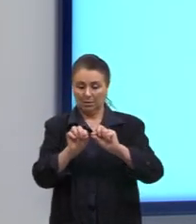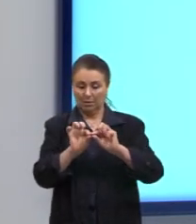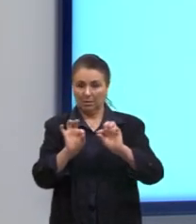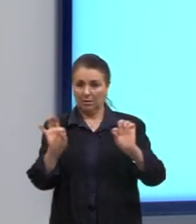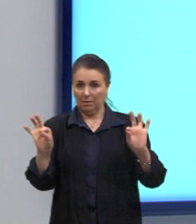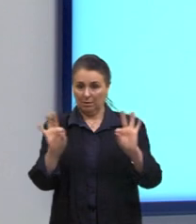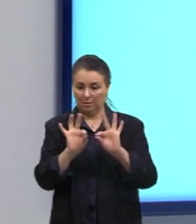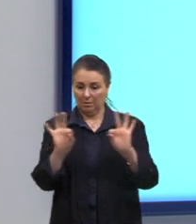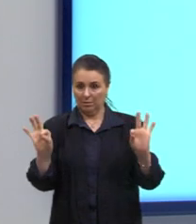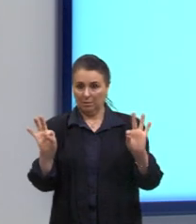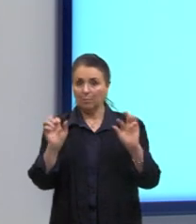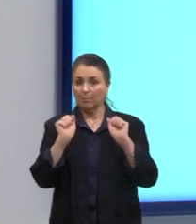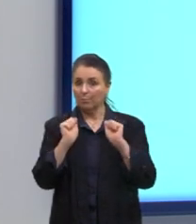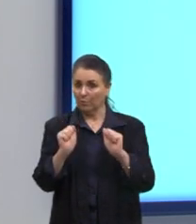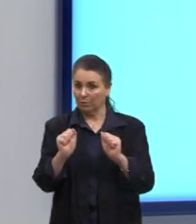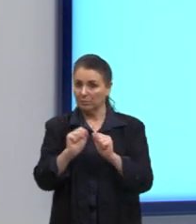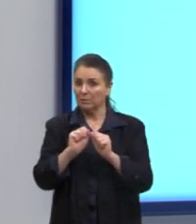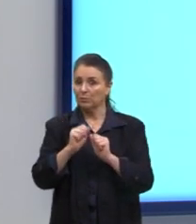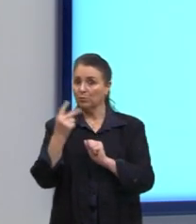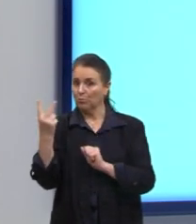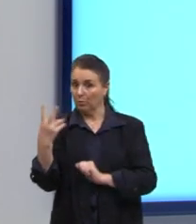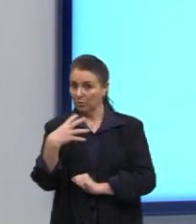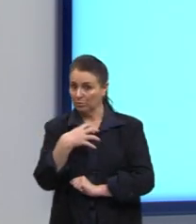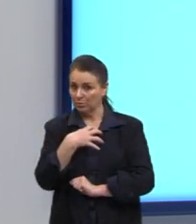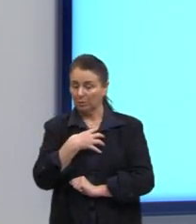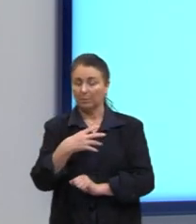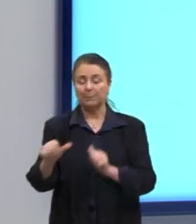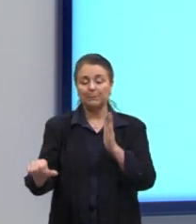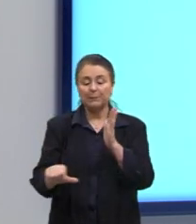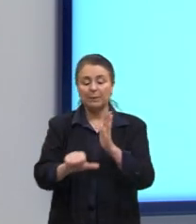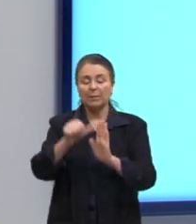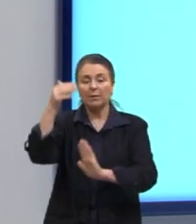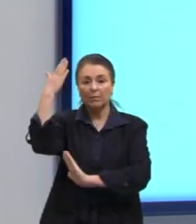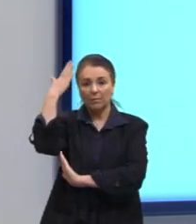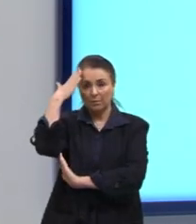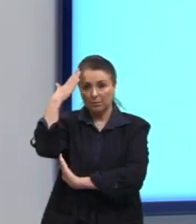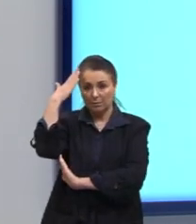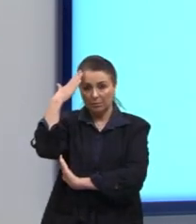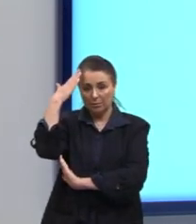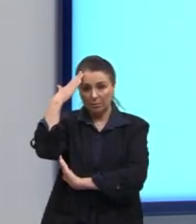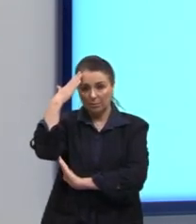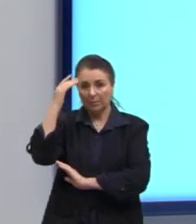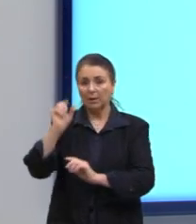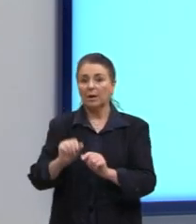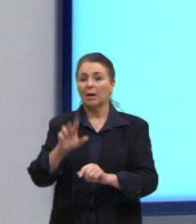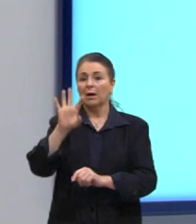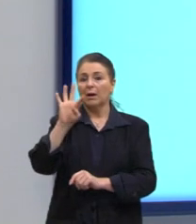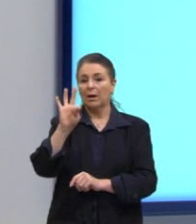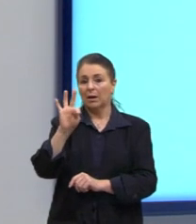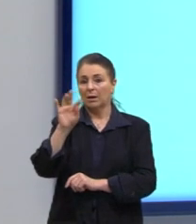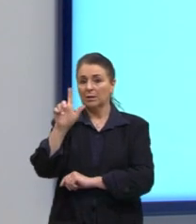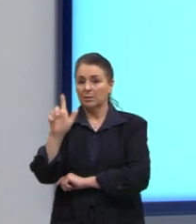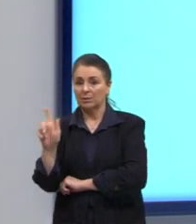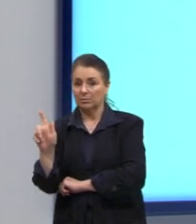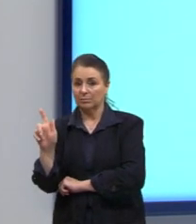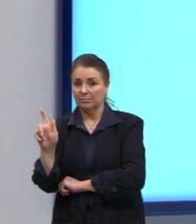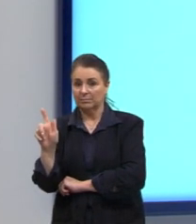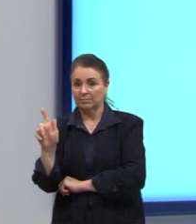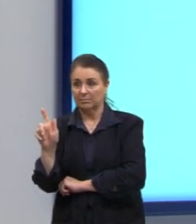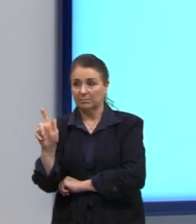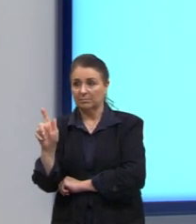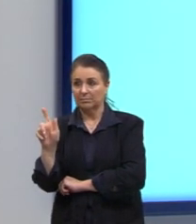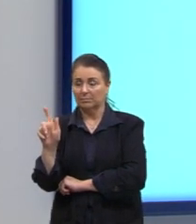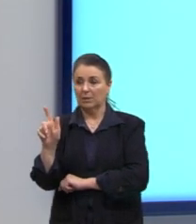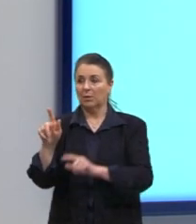possibilidades A primeira é saber se ele é igual a tangente do ângulo formado esse ângulo